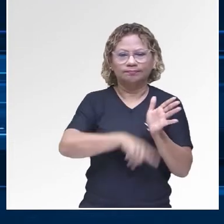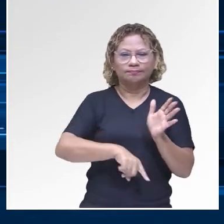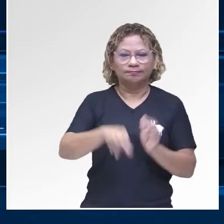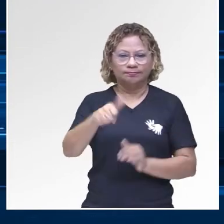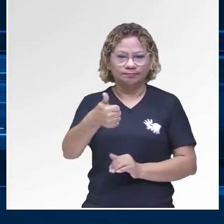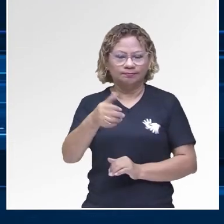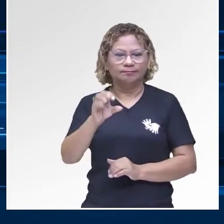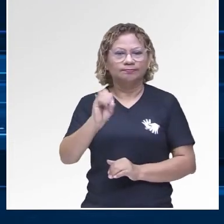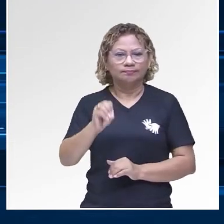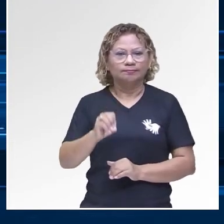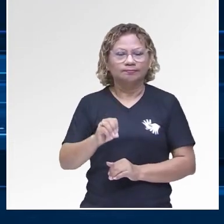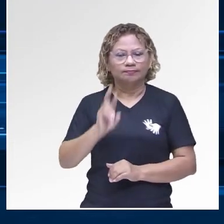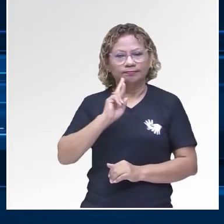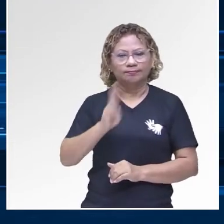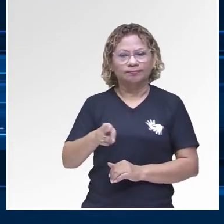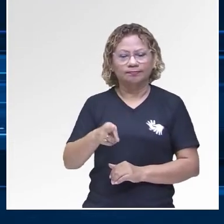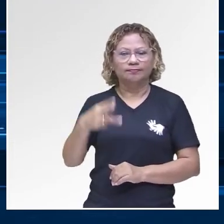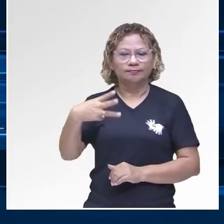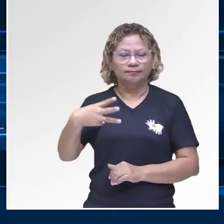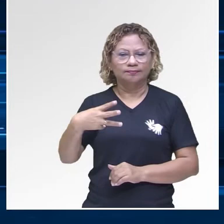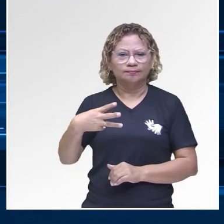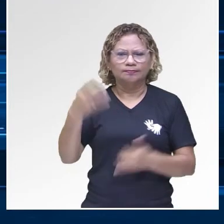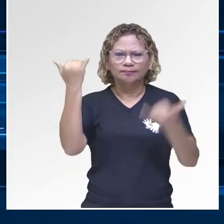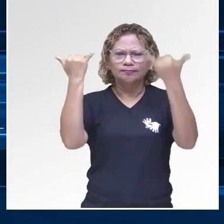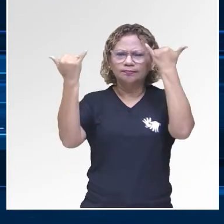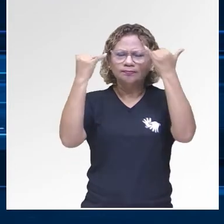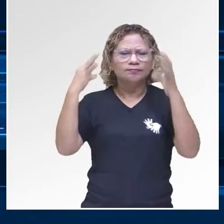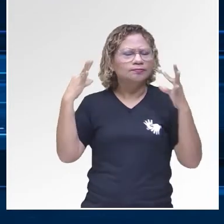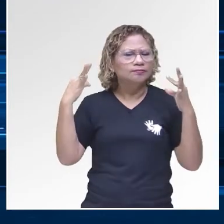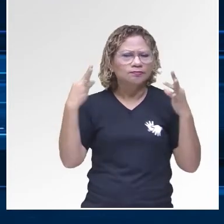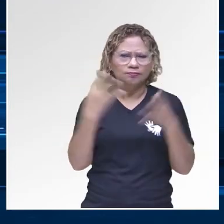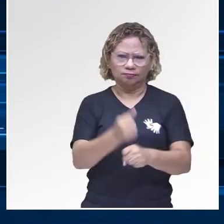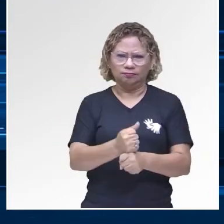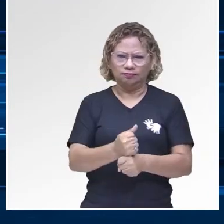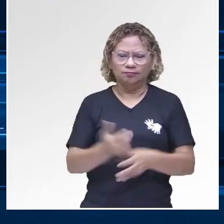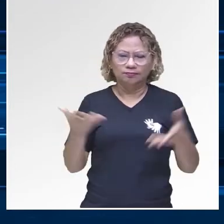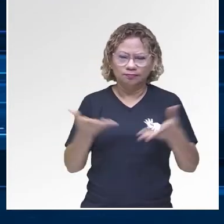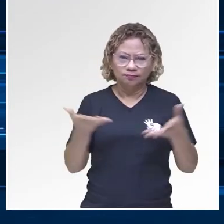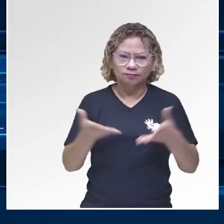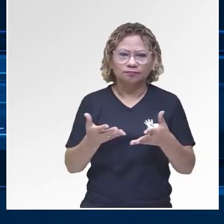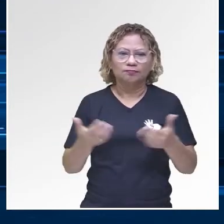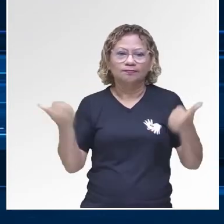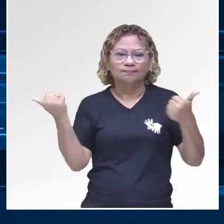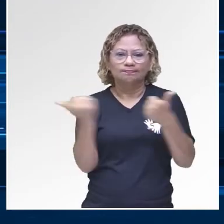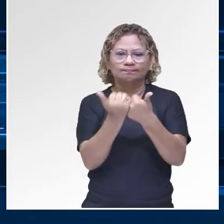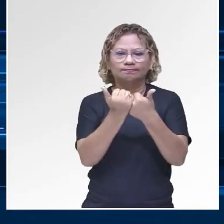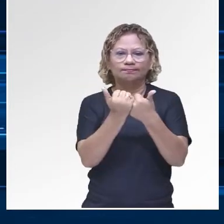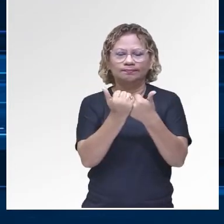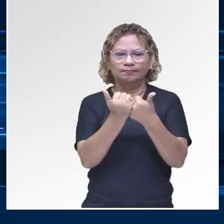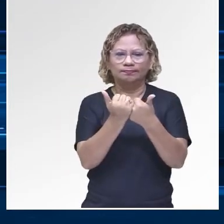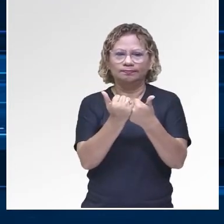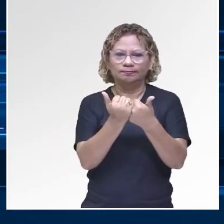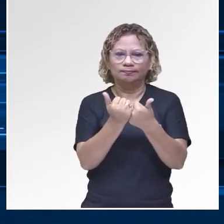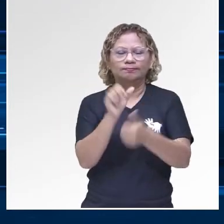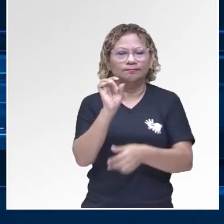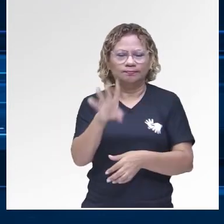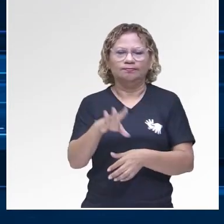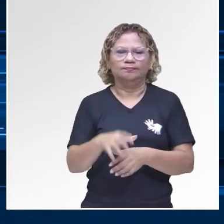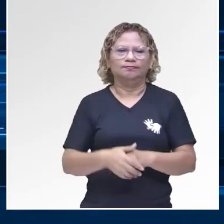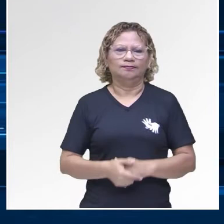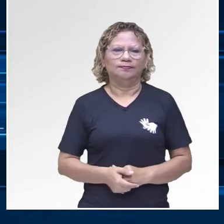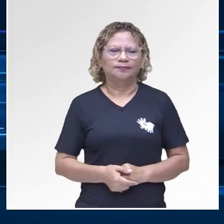que vale 3. Então, eu já tenho todas as informações. Basta eu substituir aqui. Então, vamos